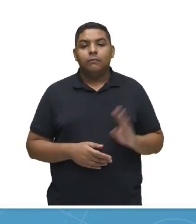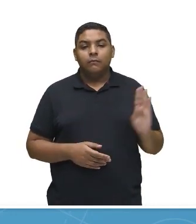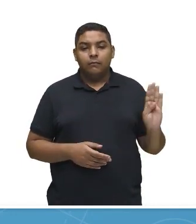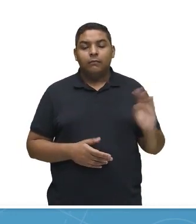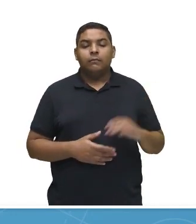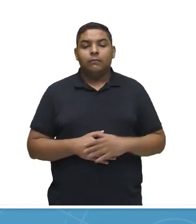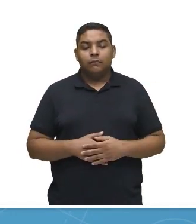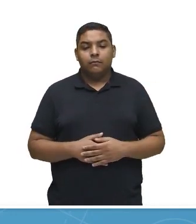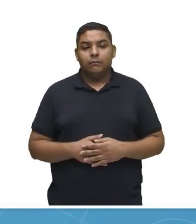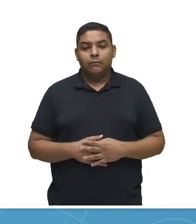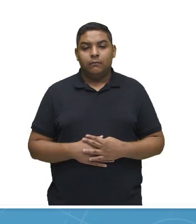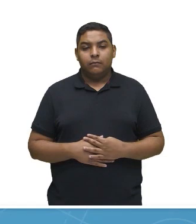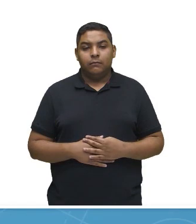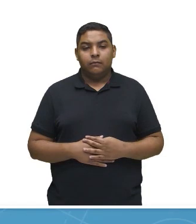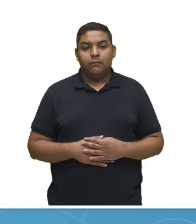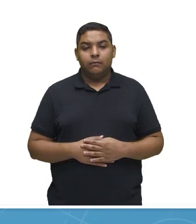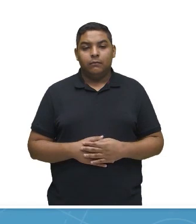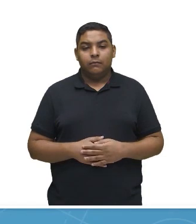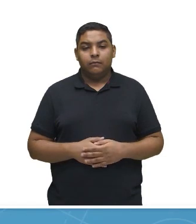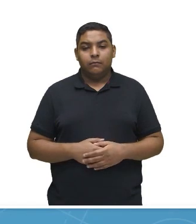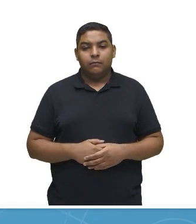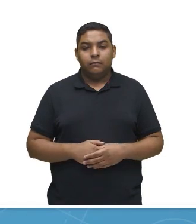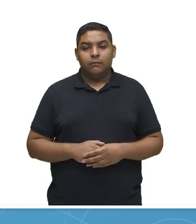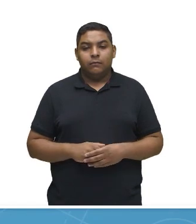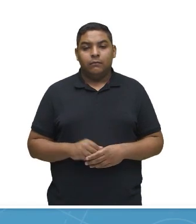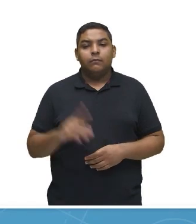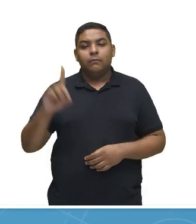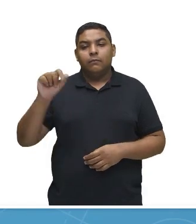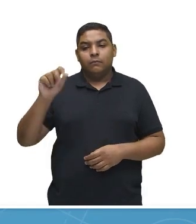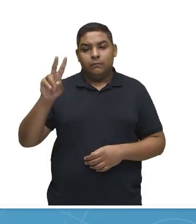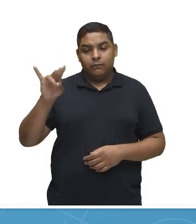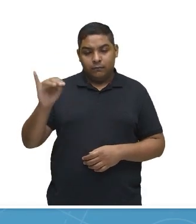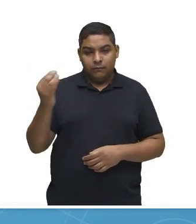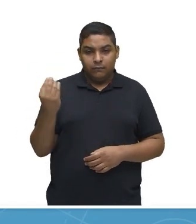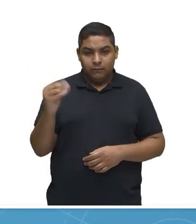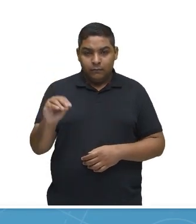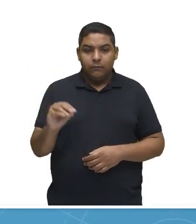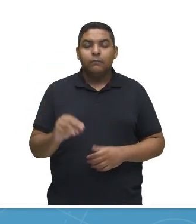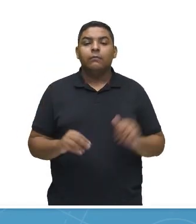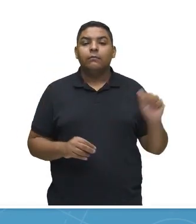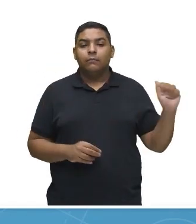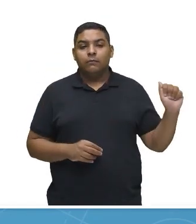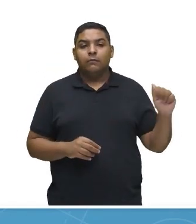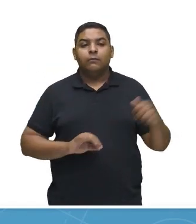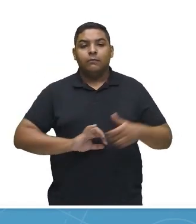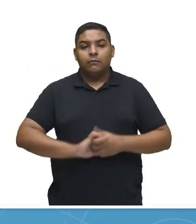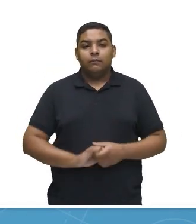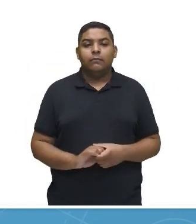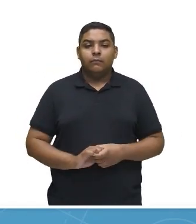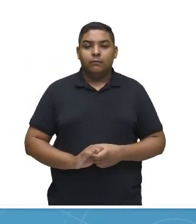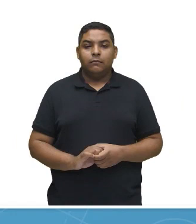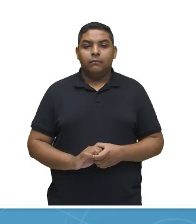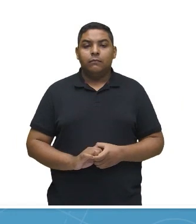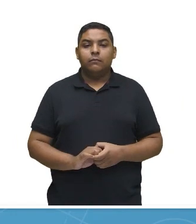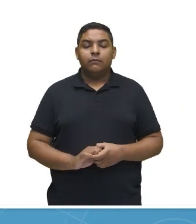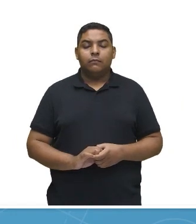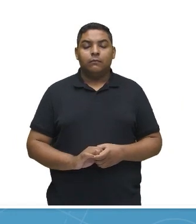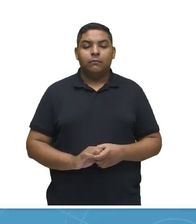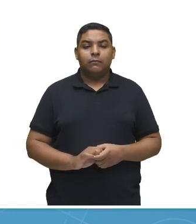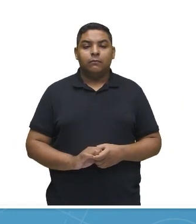Sobrinho, colocou letra A. O Davi Jesus colocou letra A, da Escola Estadual Eunice